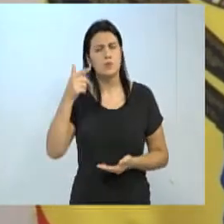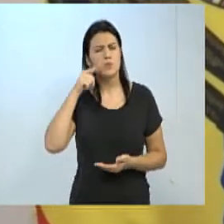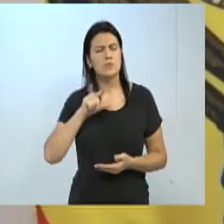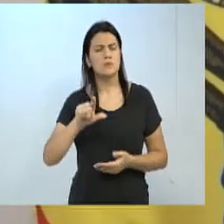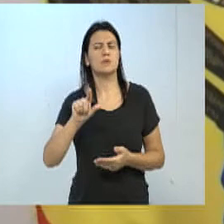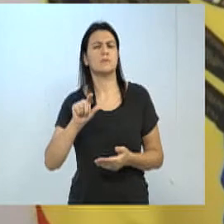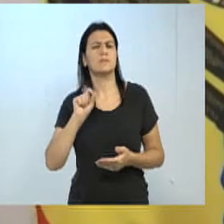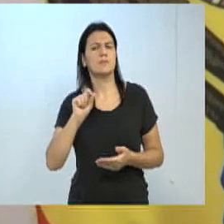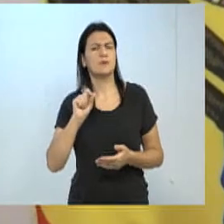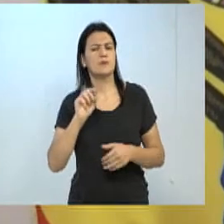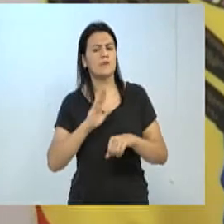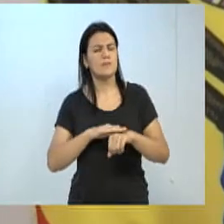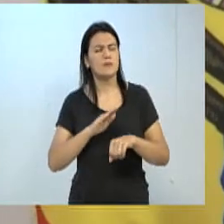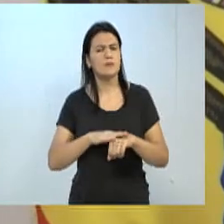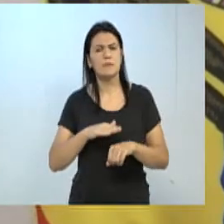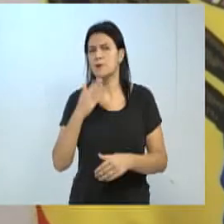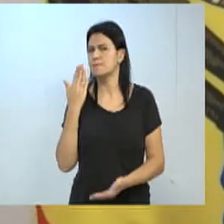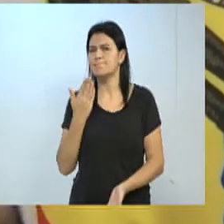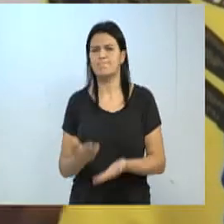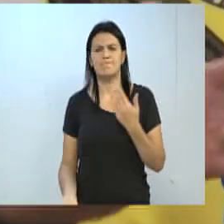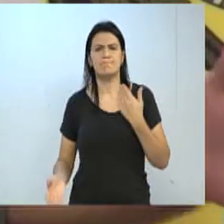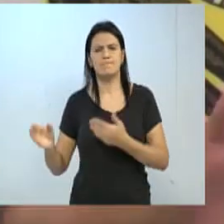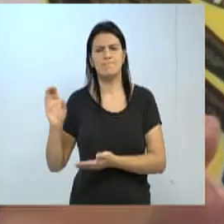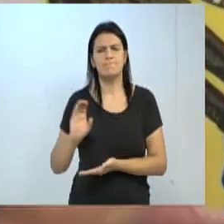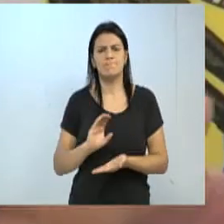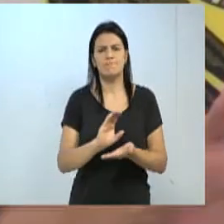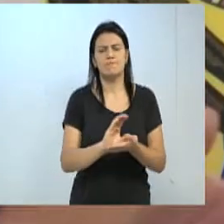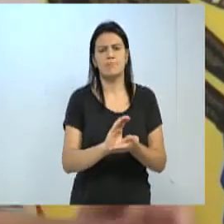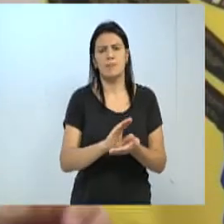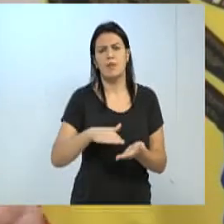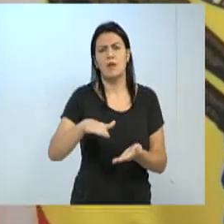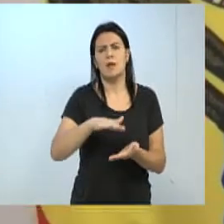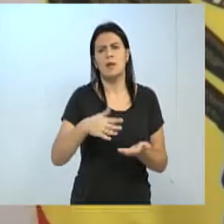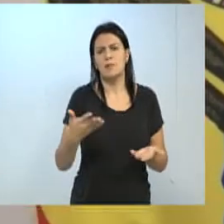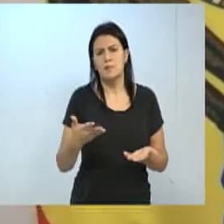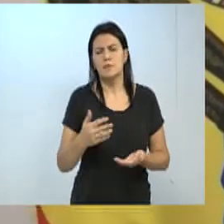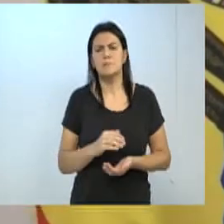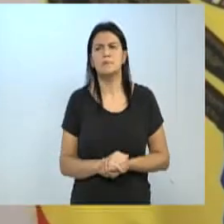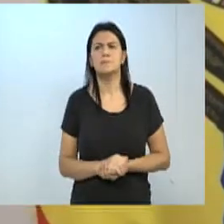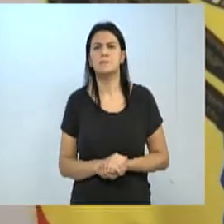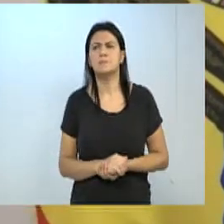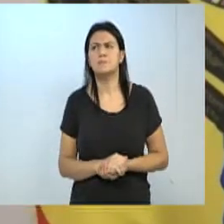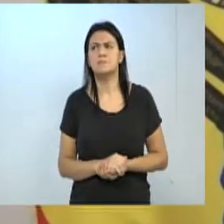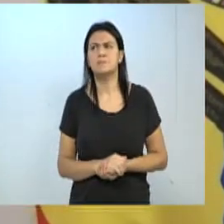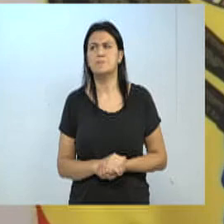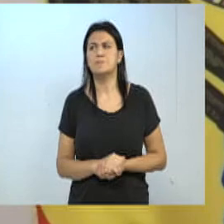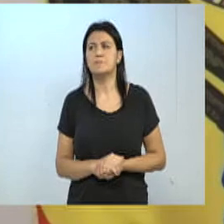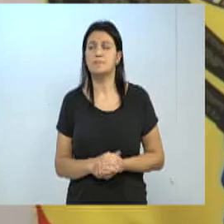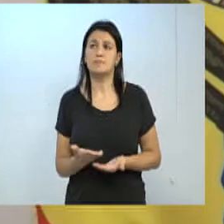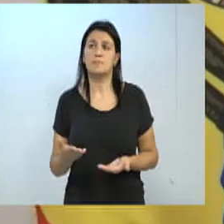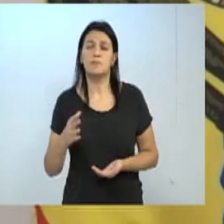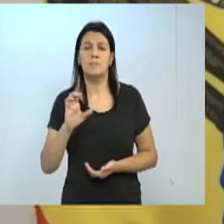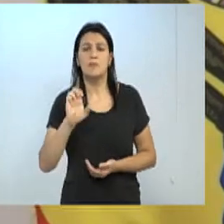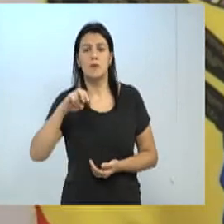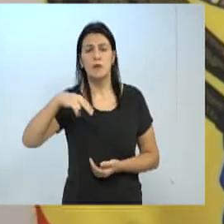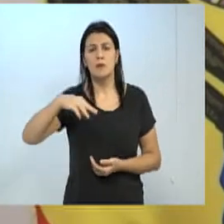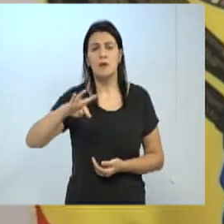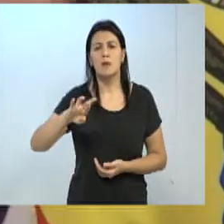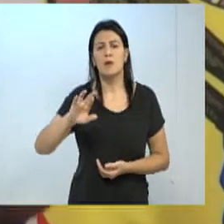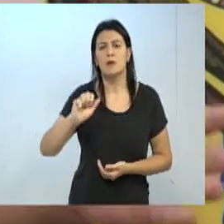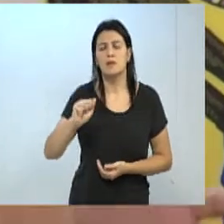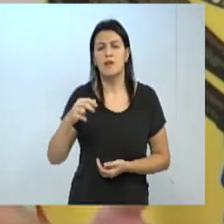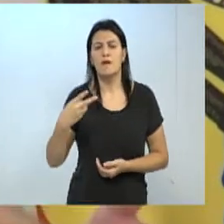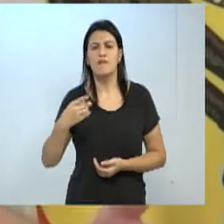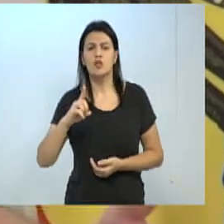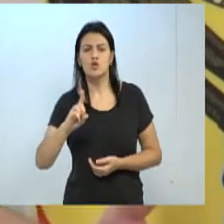sentido assim, para nós não perder esse recurso, que também não vai onerar o município. E assim, ó, entra 21.